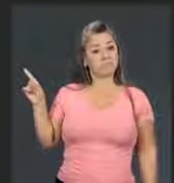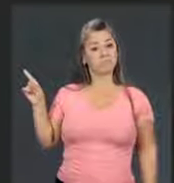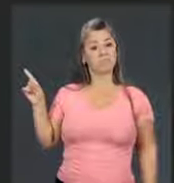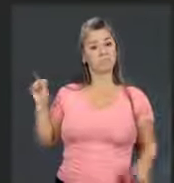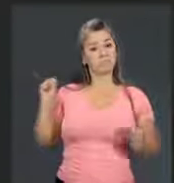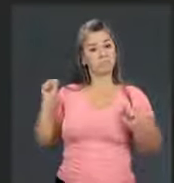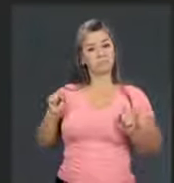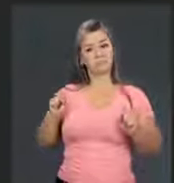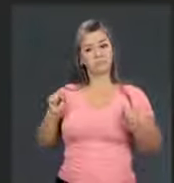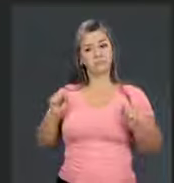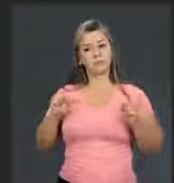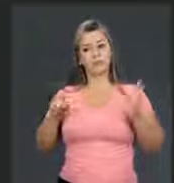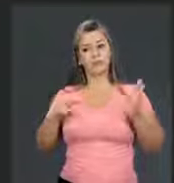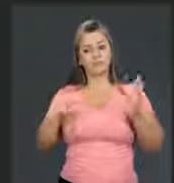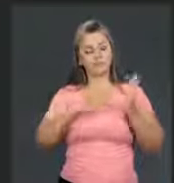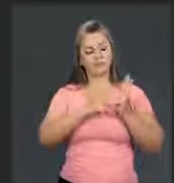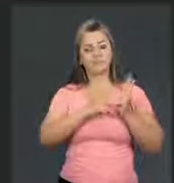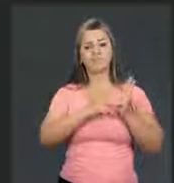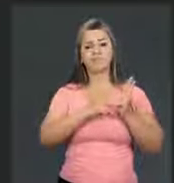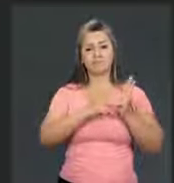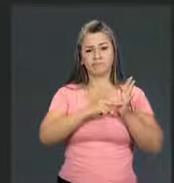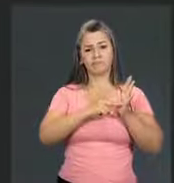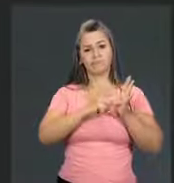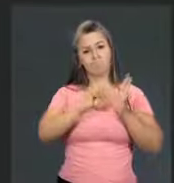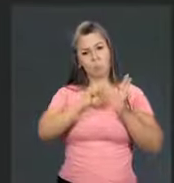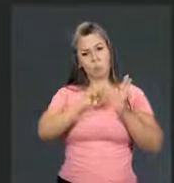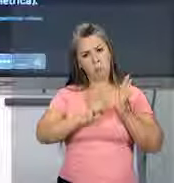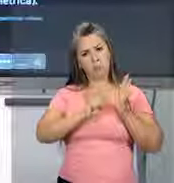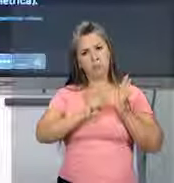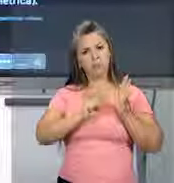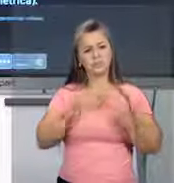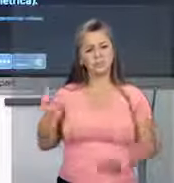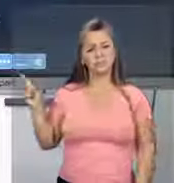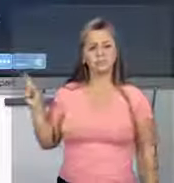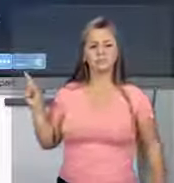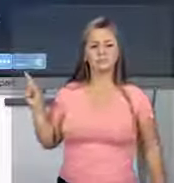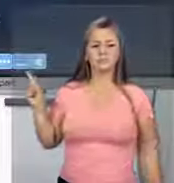rede elétrica de distribuição que chega até as nossas casas.